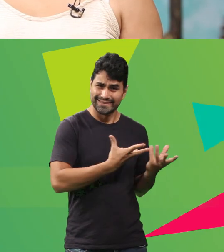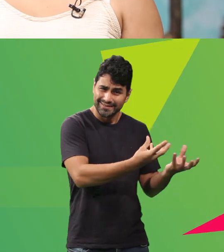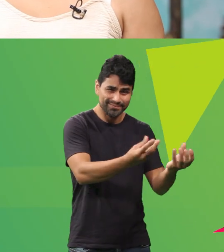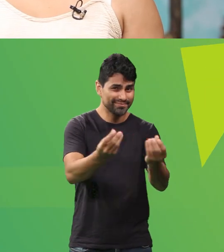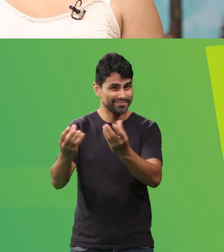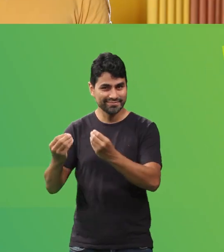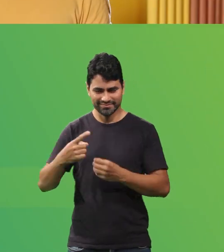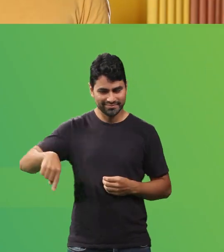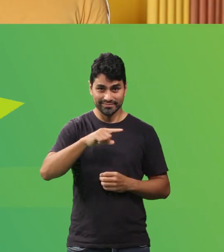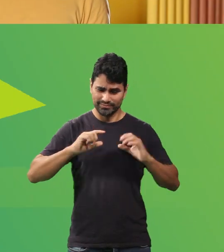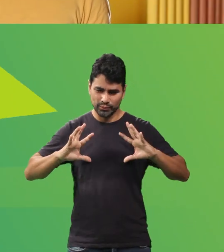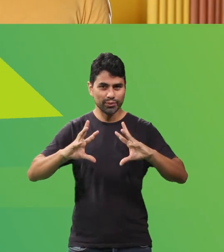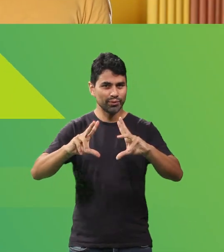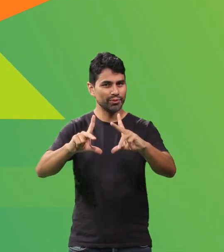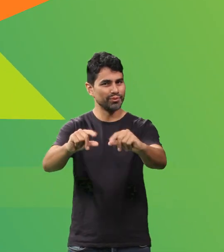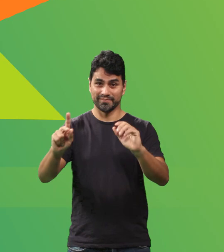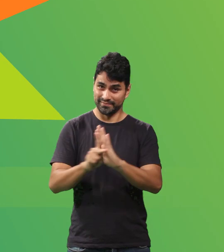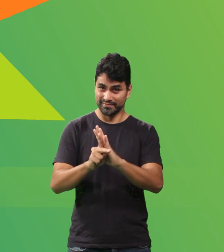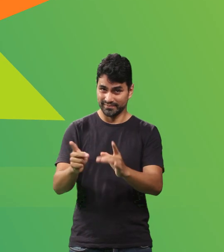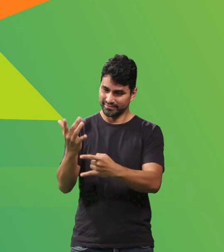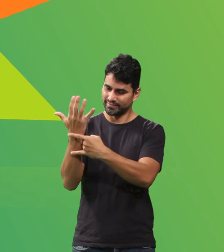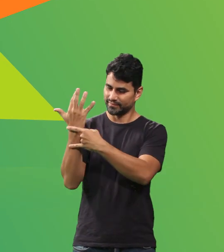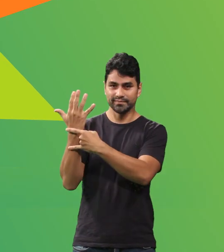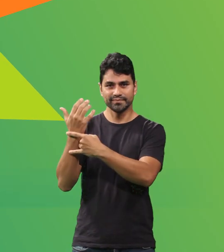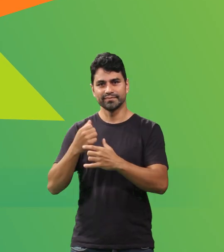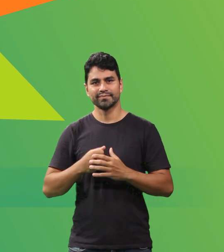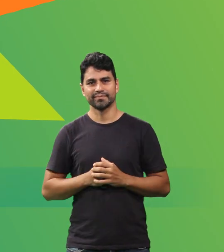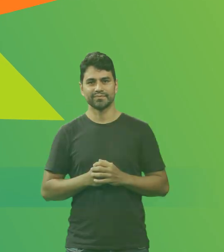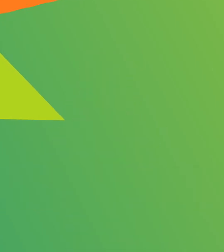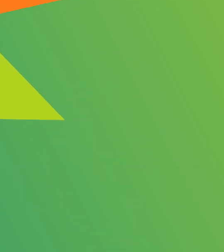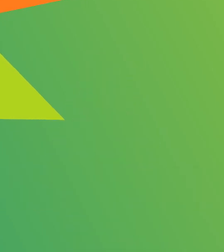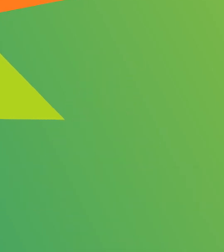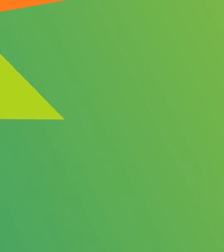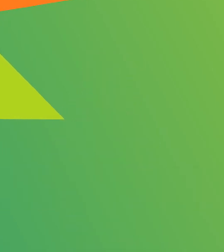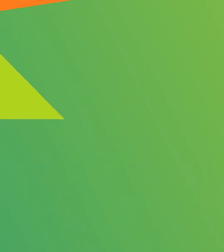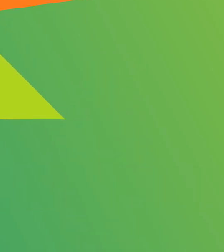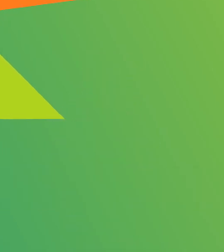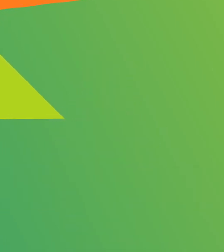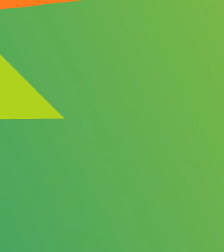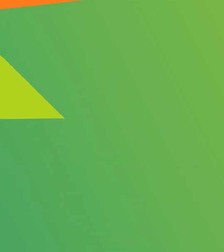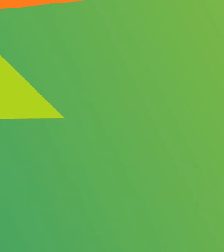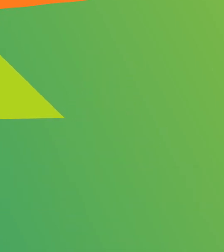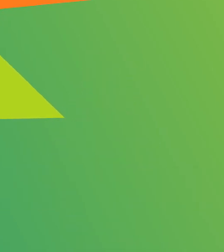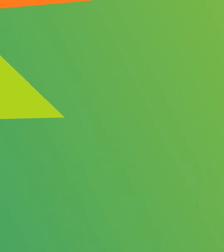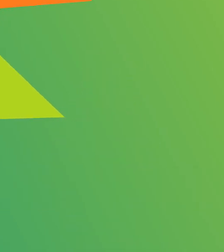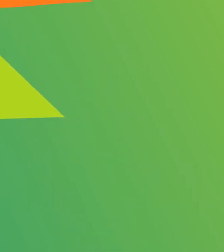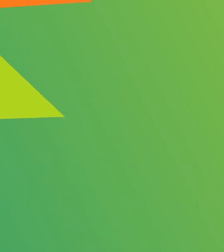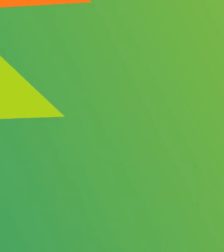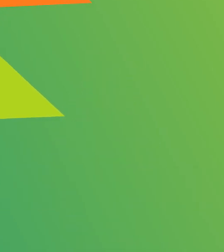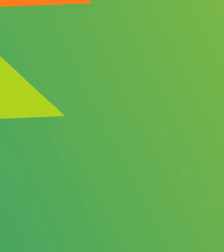Somos muitas, muitos, somos todos o UFMG. Quatro,